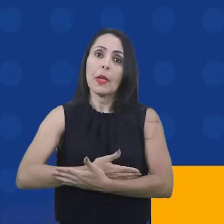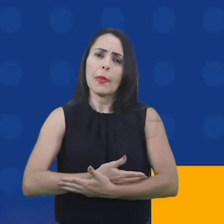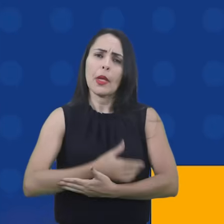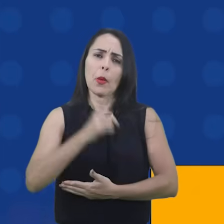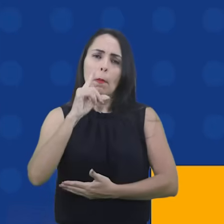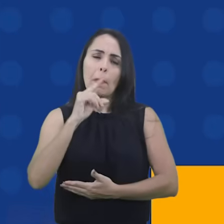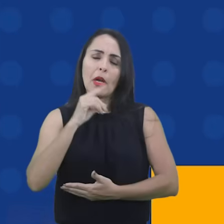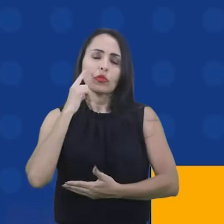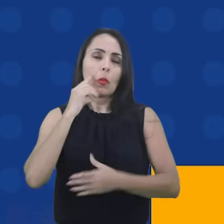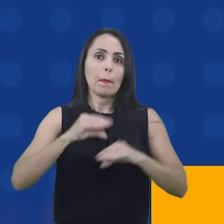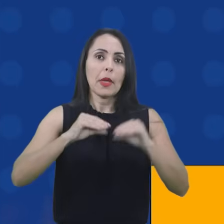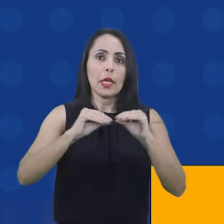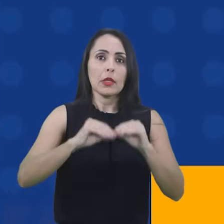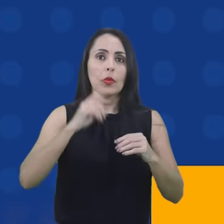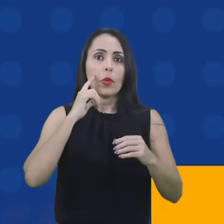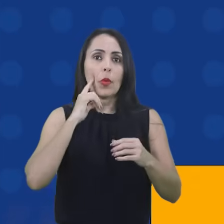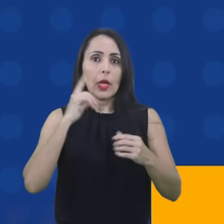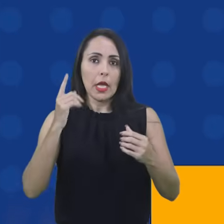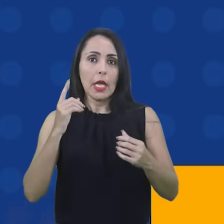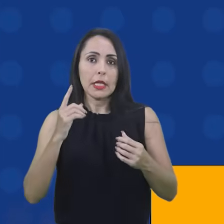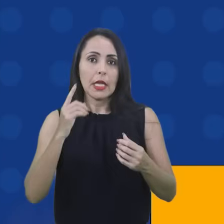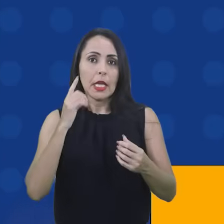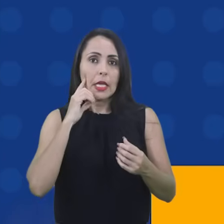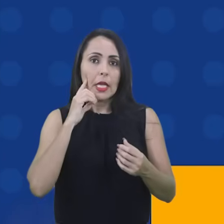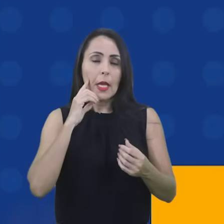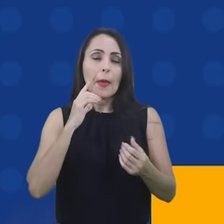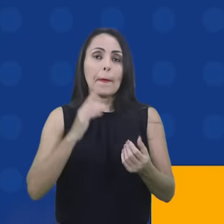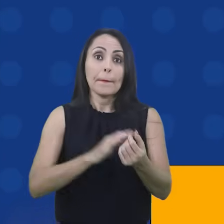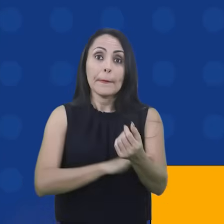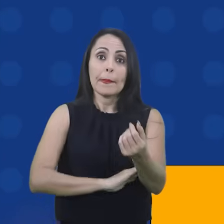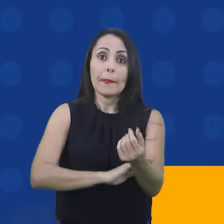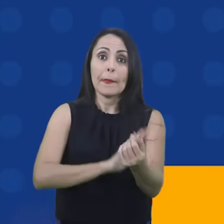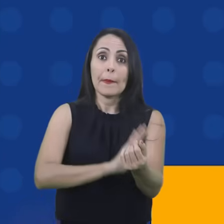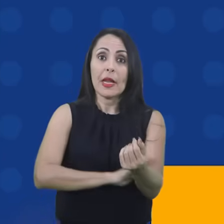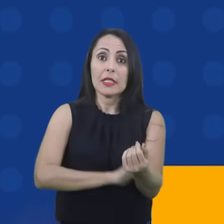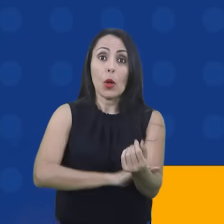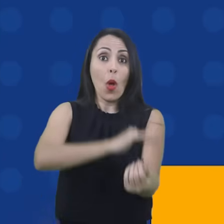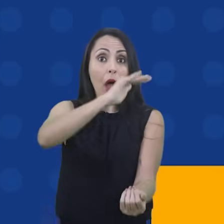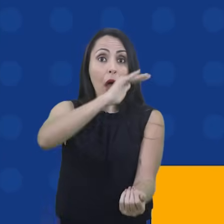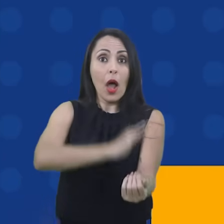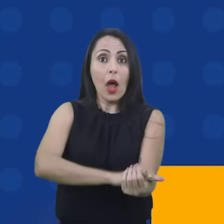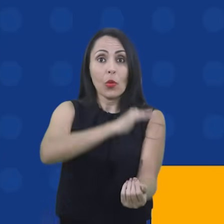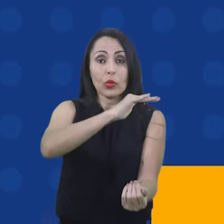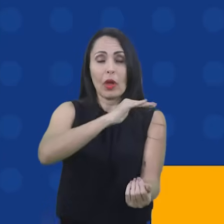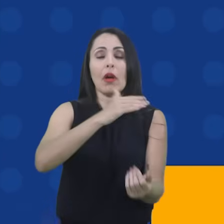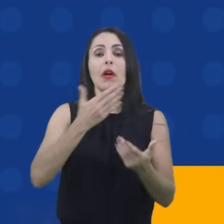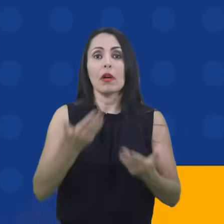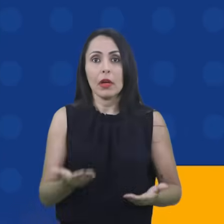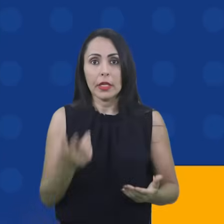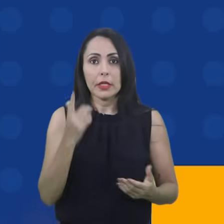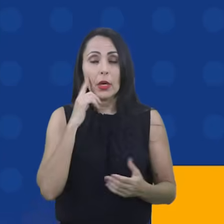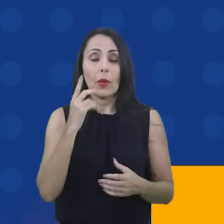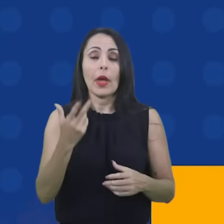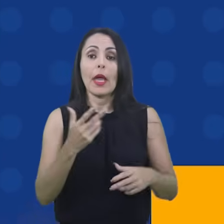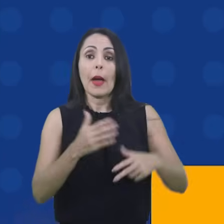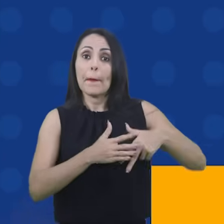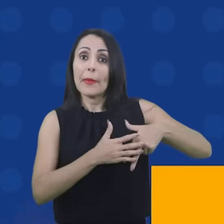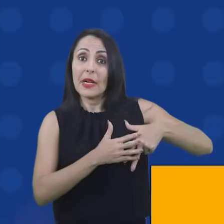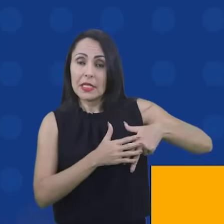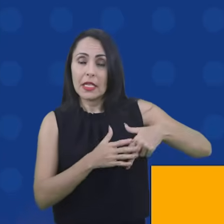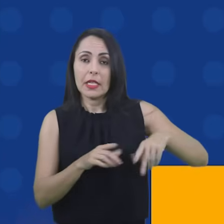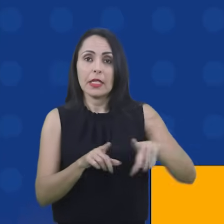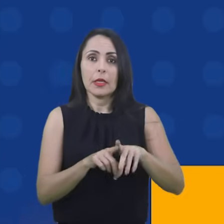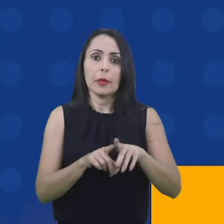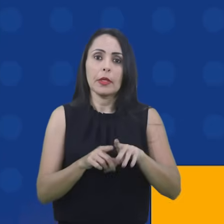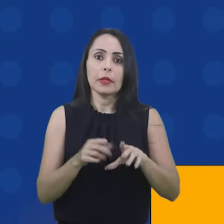peso, né, e de ter pressão alta durante a gestação, né, o que pode gerar um risco muito grande, né, tanto para a paciente quanto